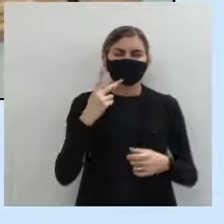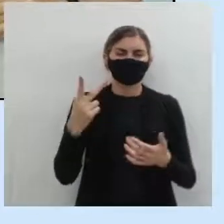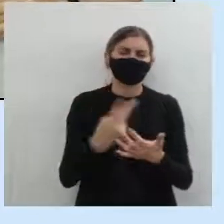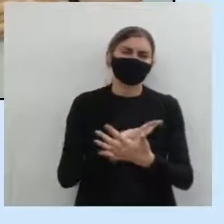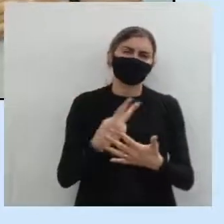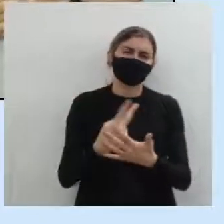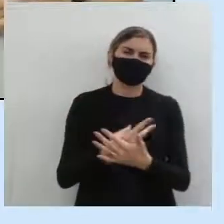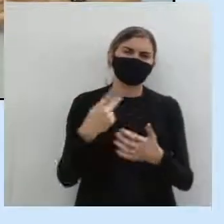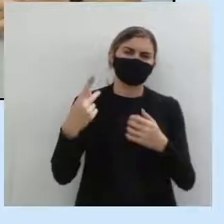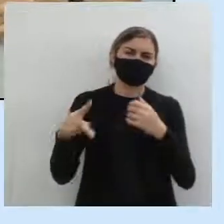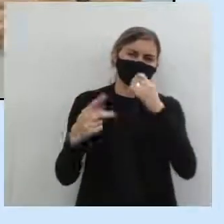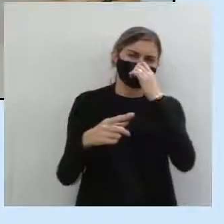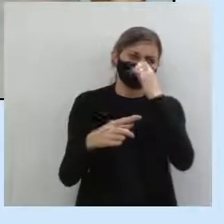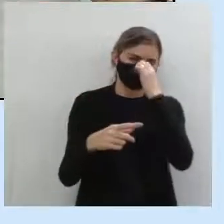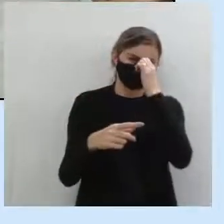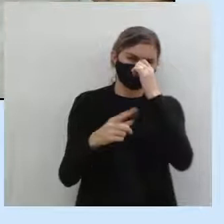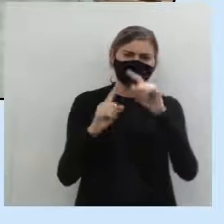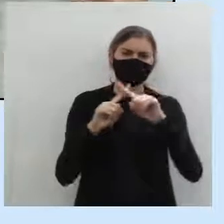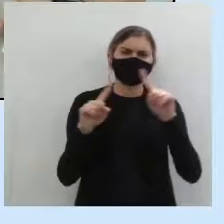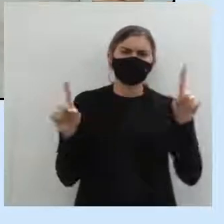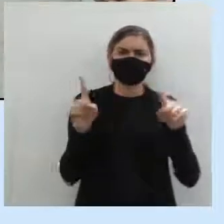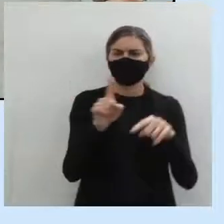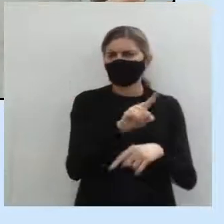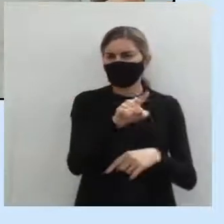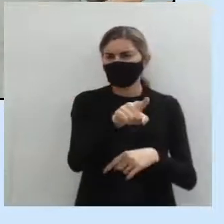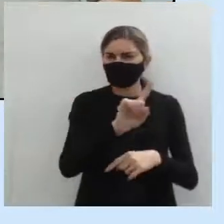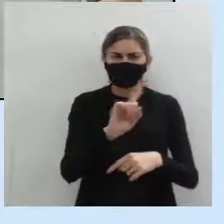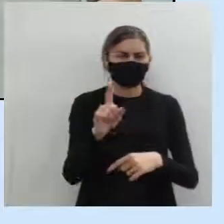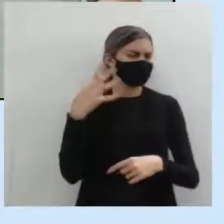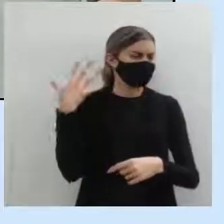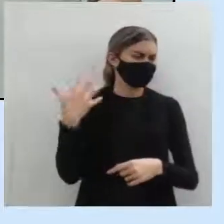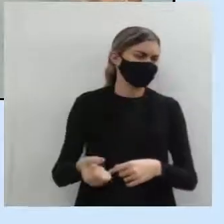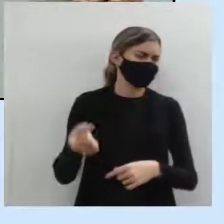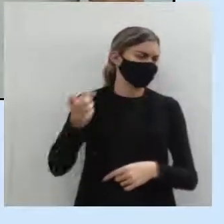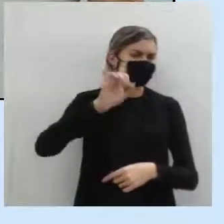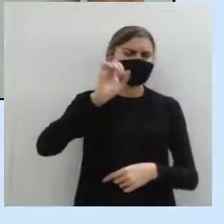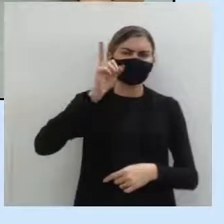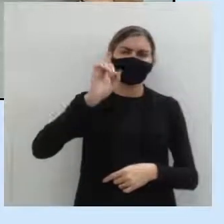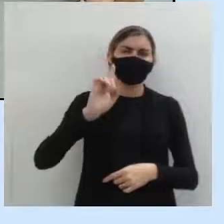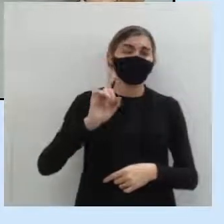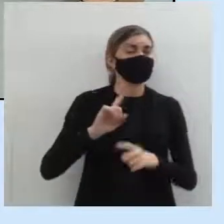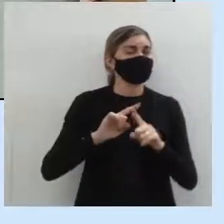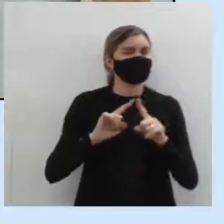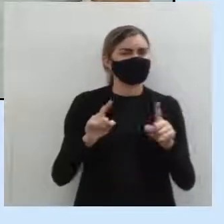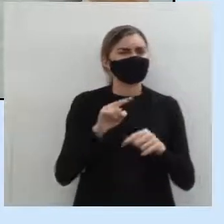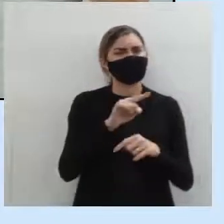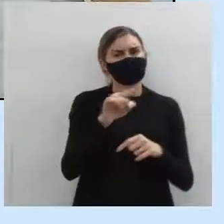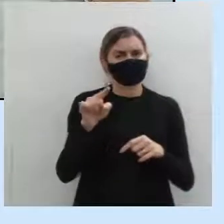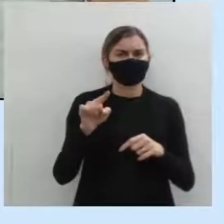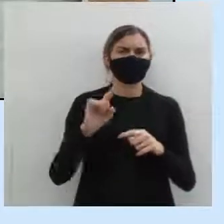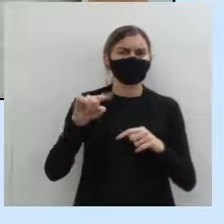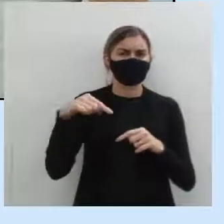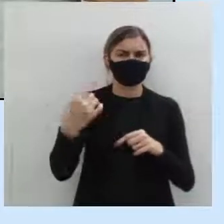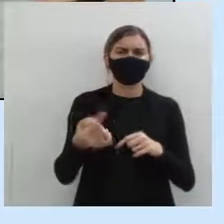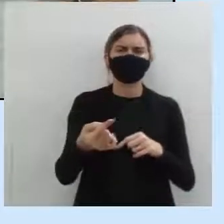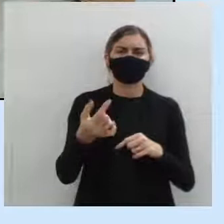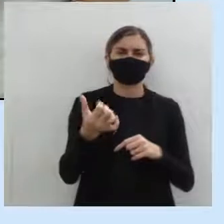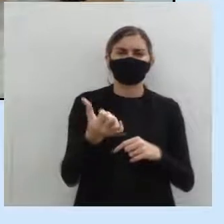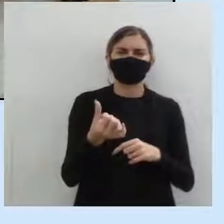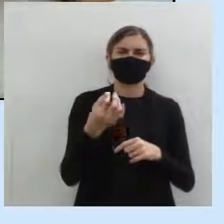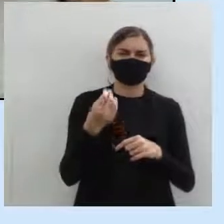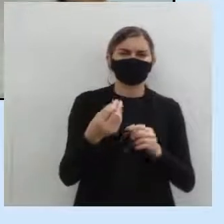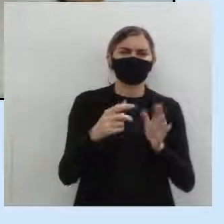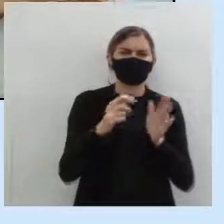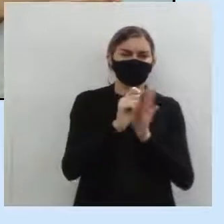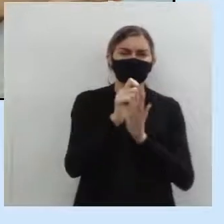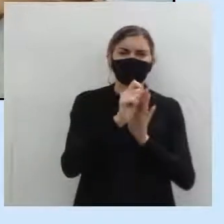erros. Mas ele não aceitou. Porém, além de receber uma